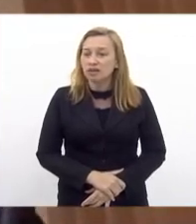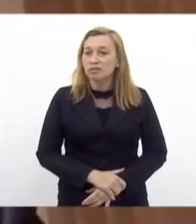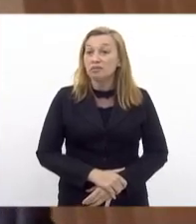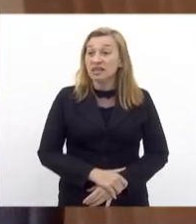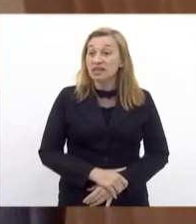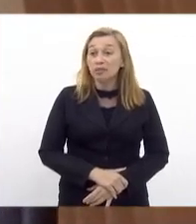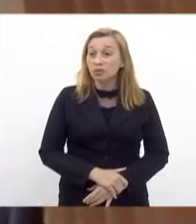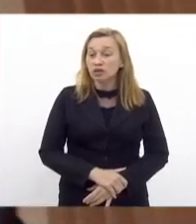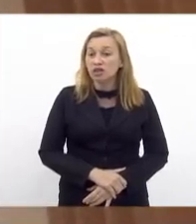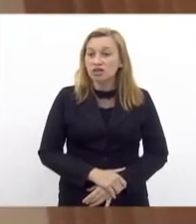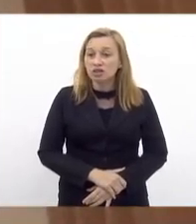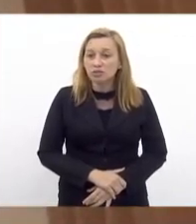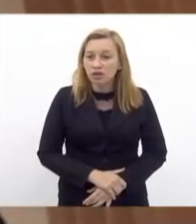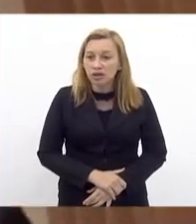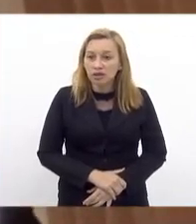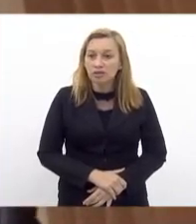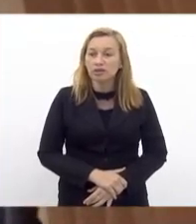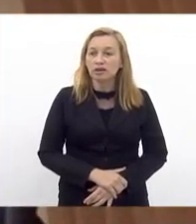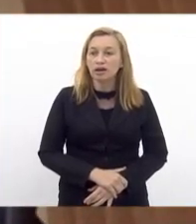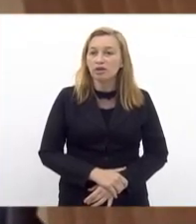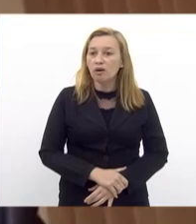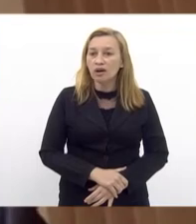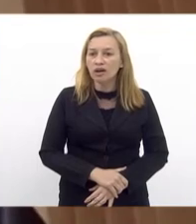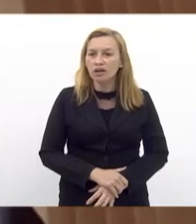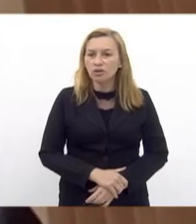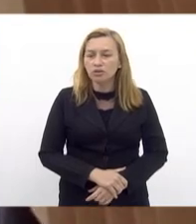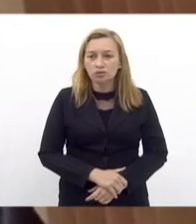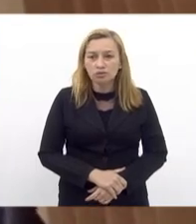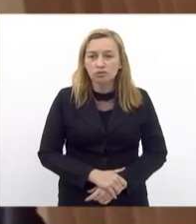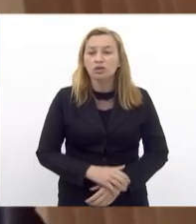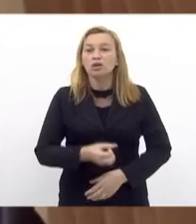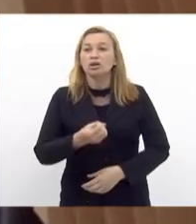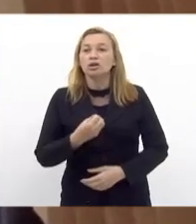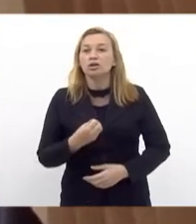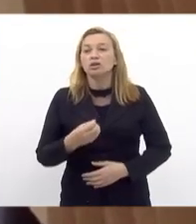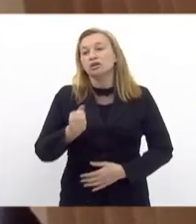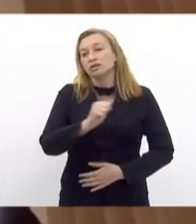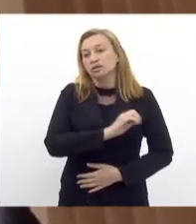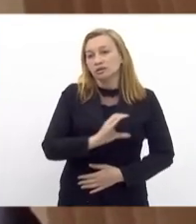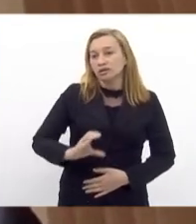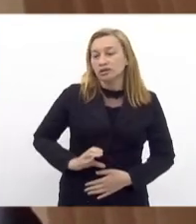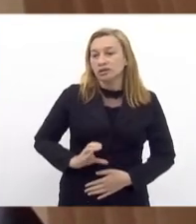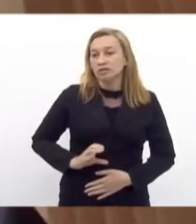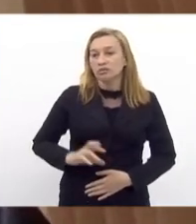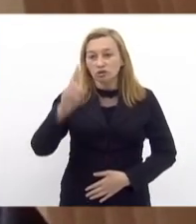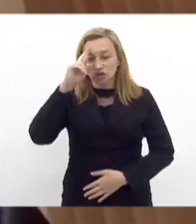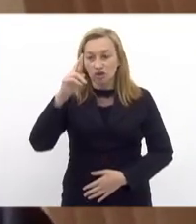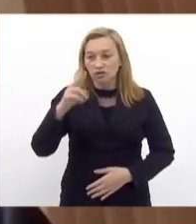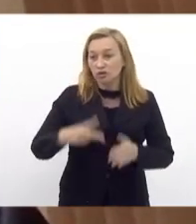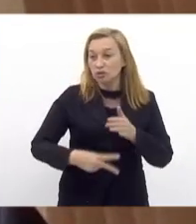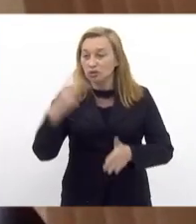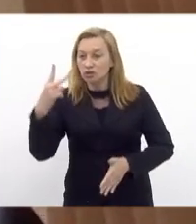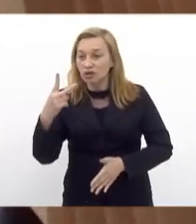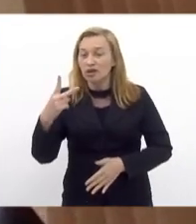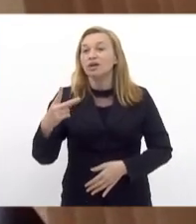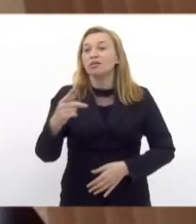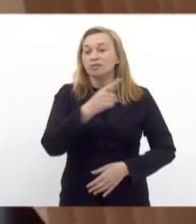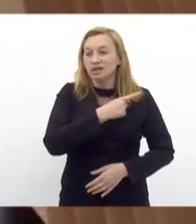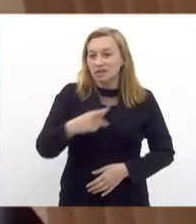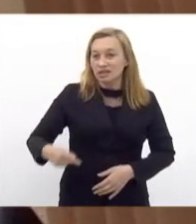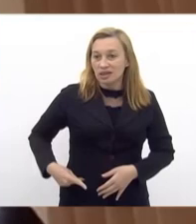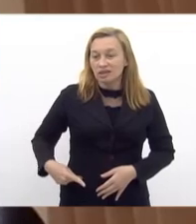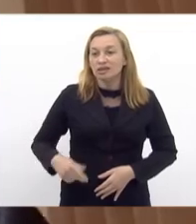frente em defesa do Galeão que o senhor está propondo. Presidente André Siciliano, que hoje é meu comandante duas vezes, presidente da Alerj, governador em